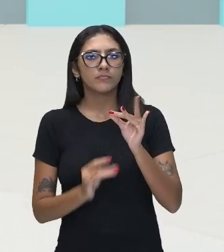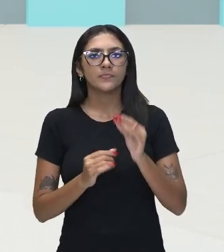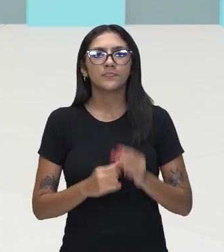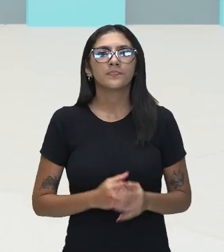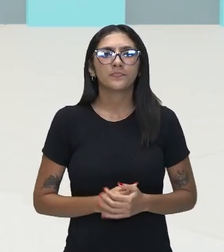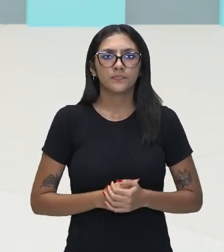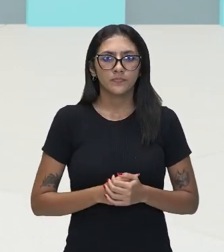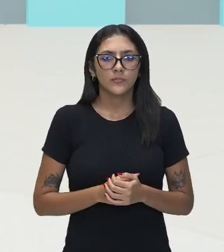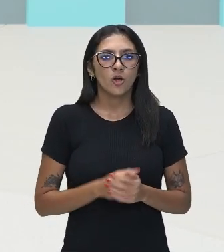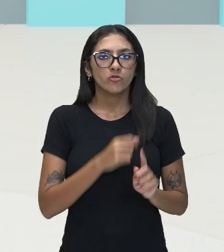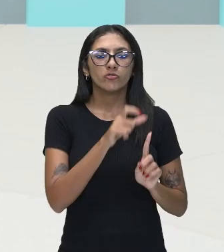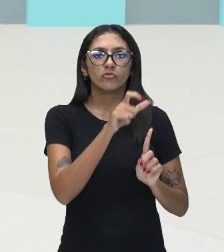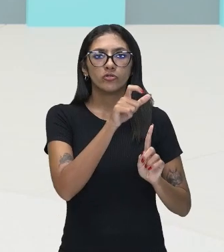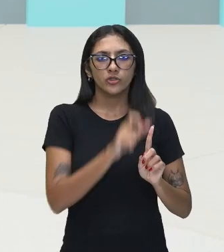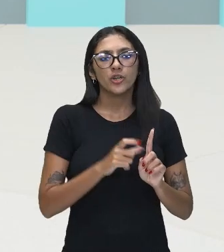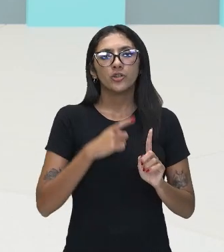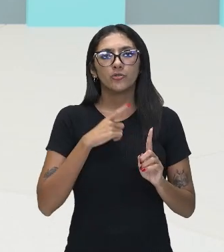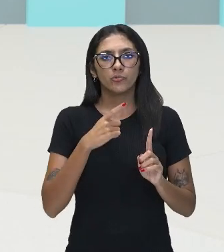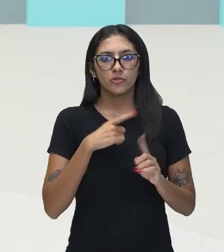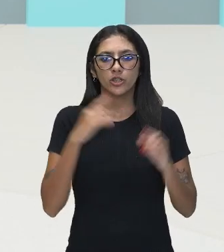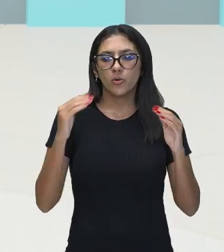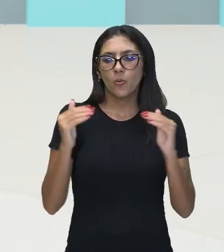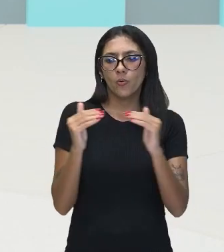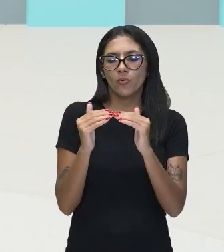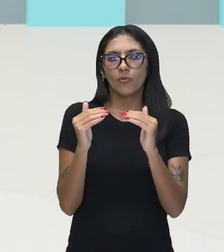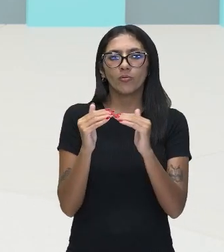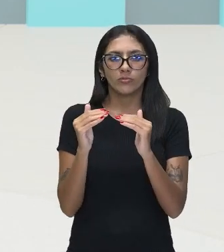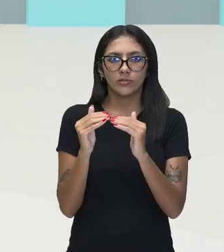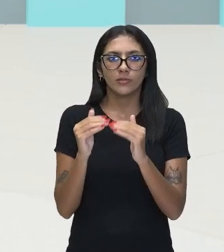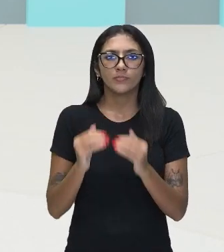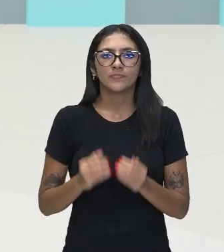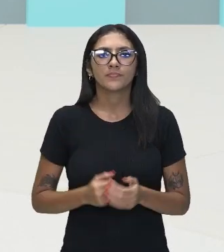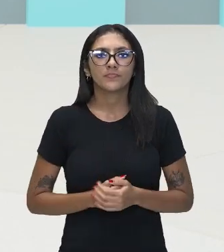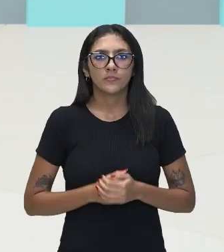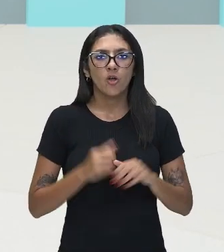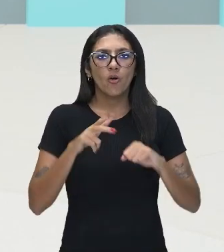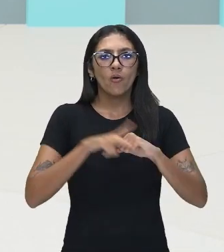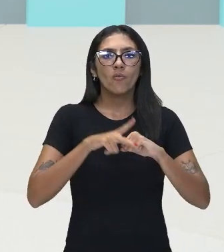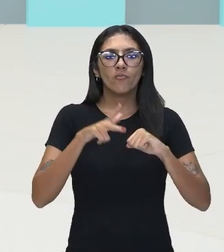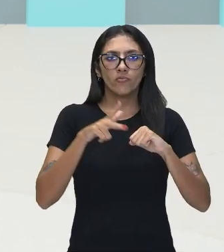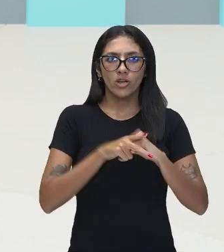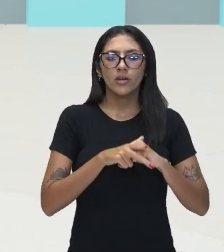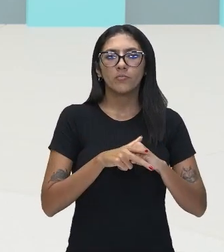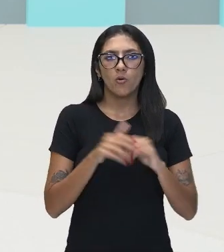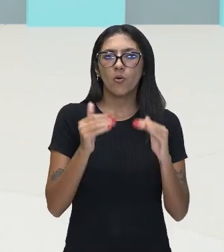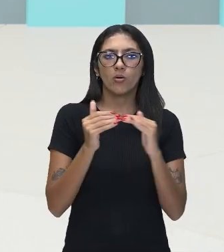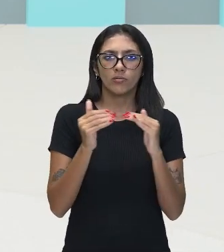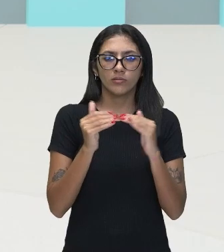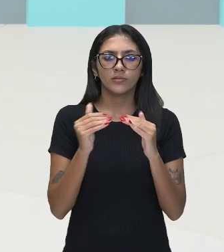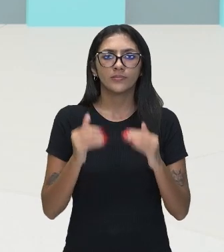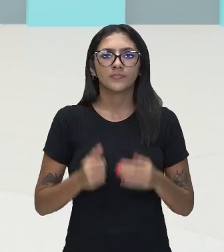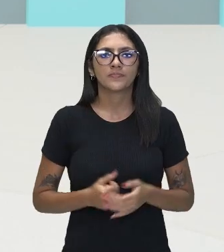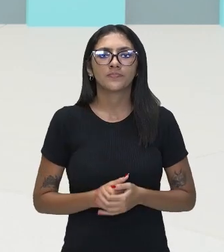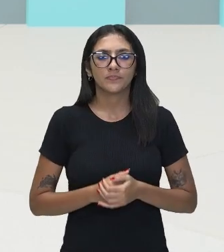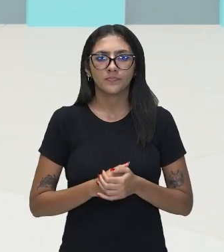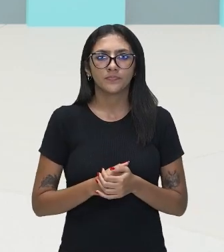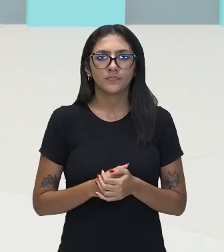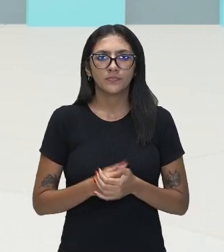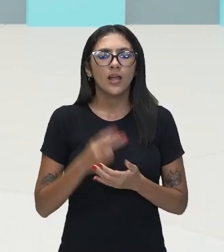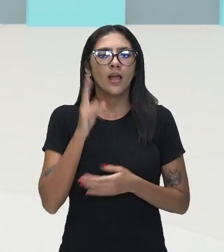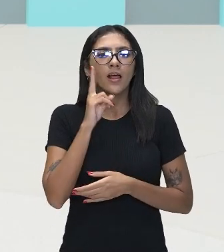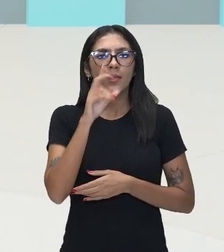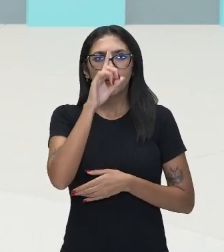vai concordar com essa especificação, certo? Digo, o verbo vai concordar com essa especificação. No caso do exemplo que eu coloquei